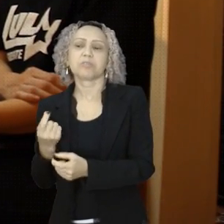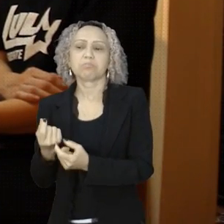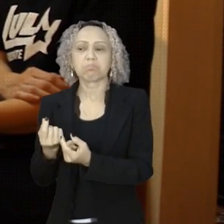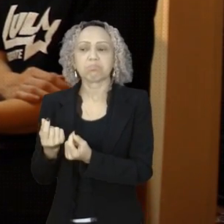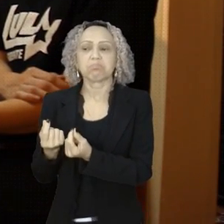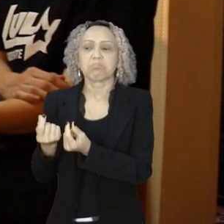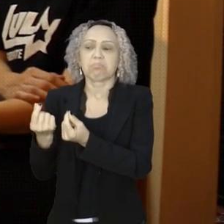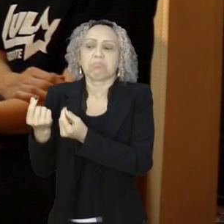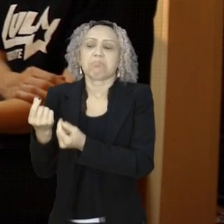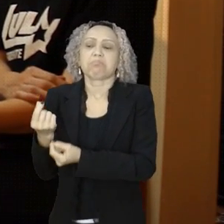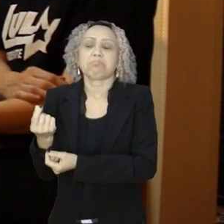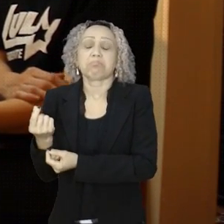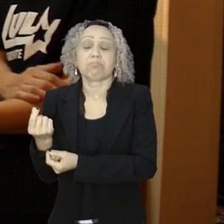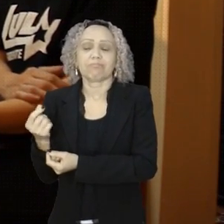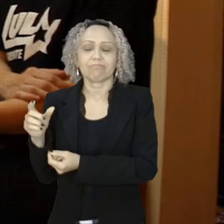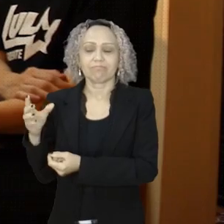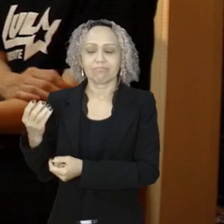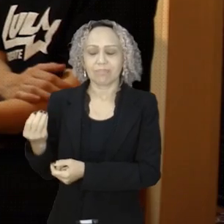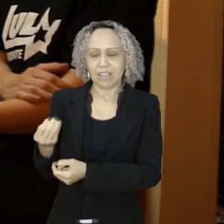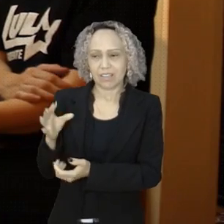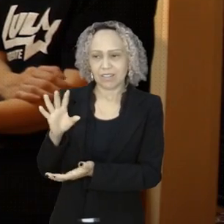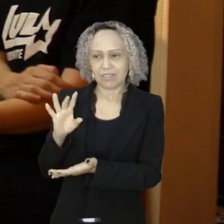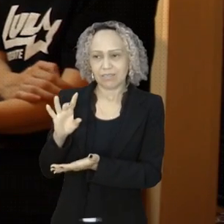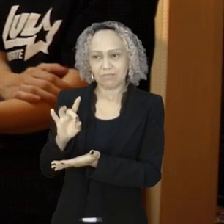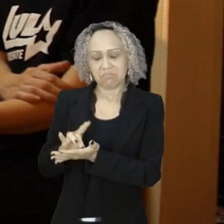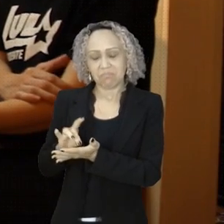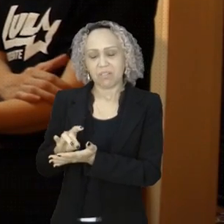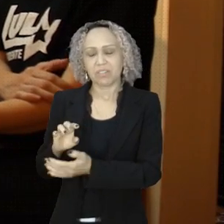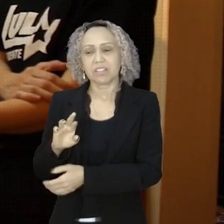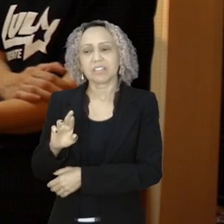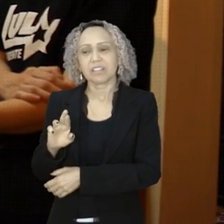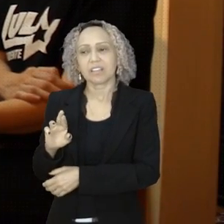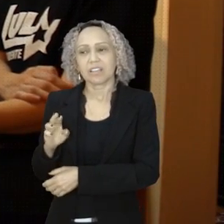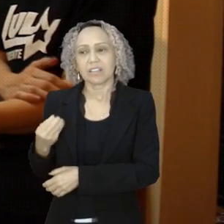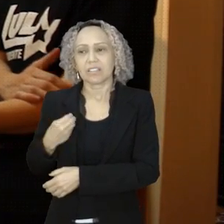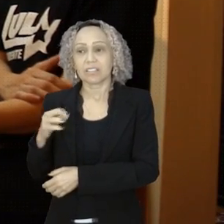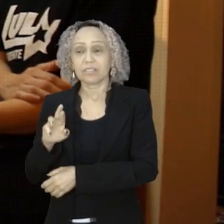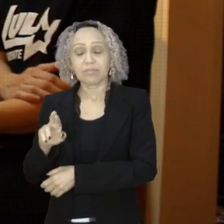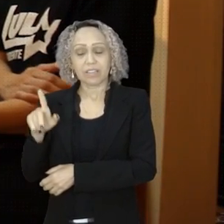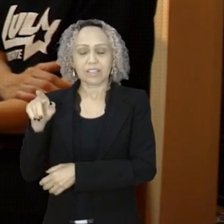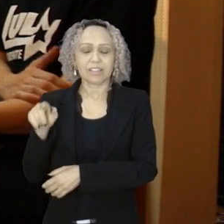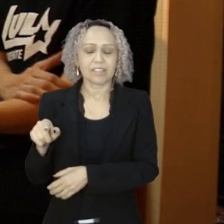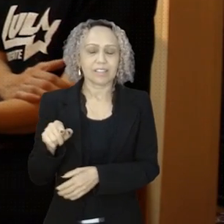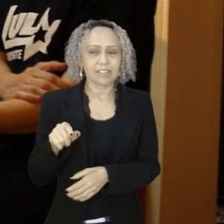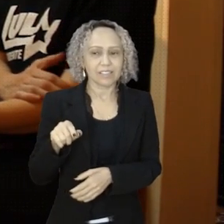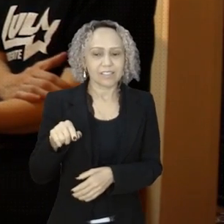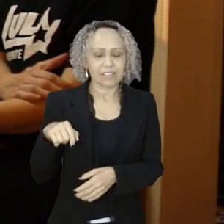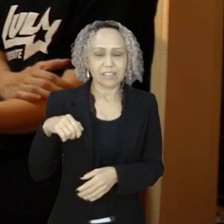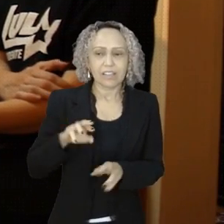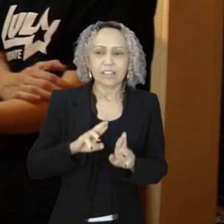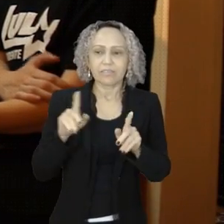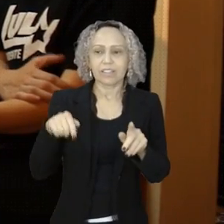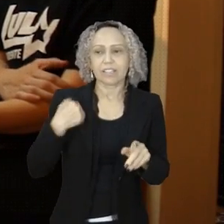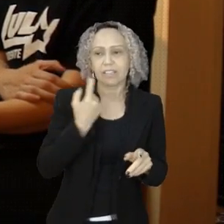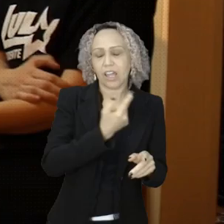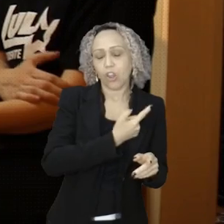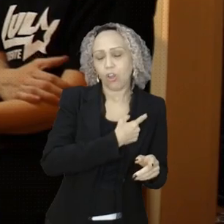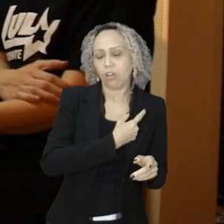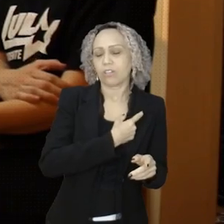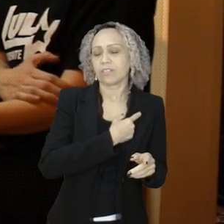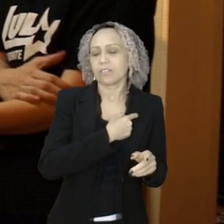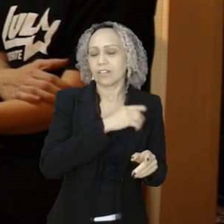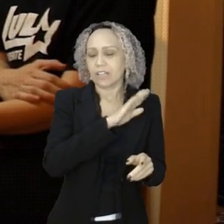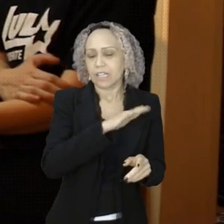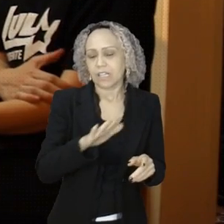outra realidade, né? Mas vivíamos muito bem, né? Porque a gente vivia mais perto da natureza, ia nadar no